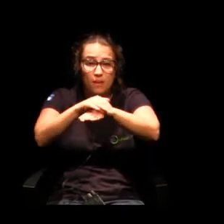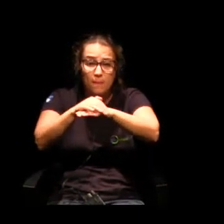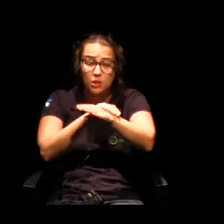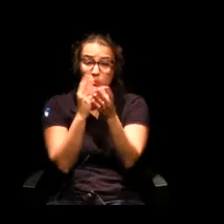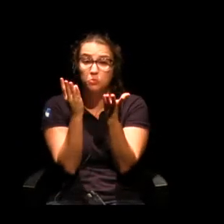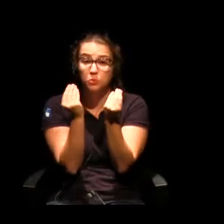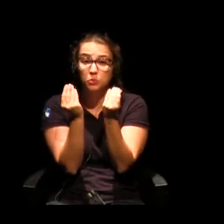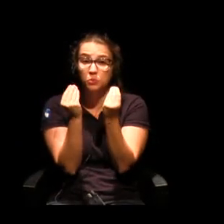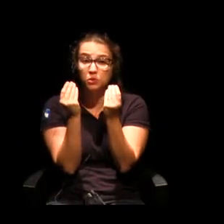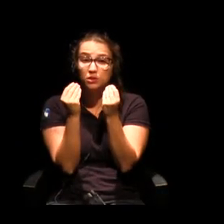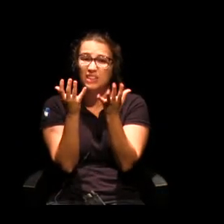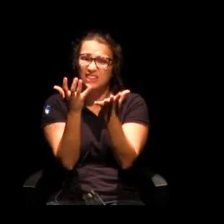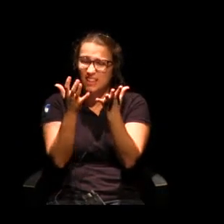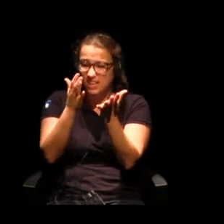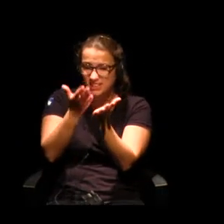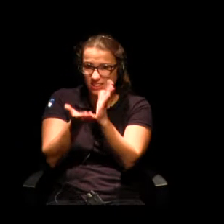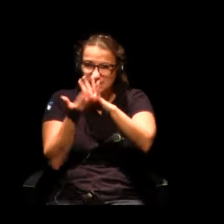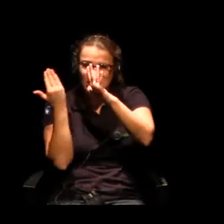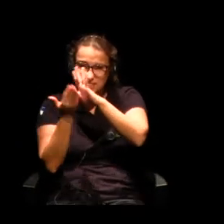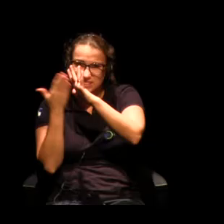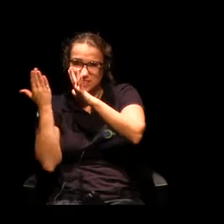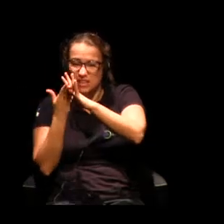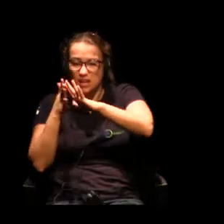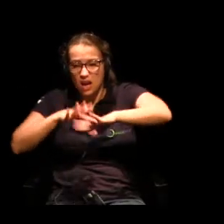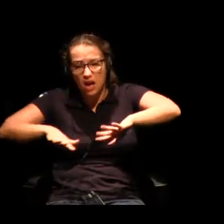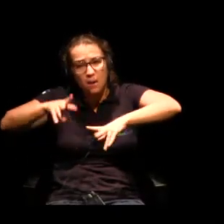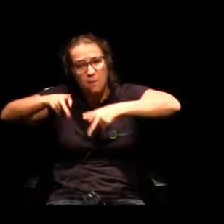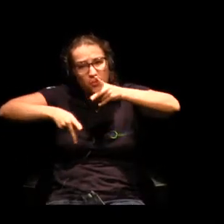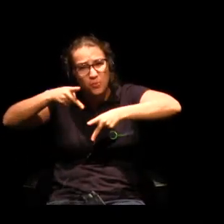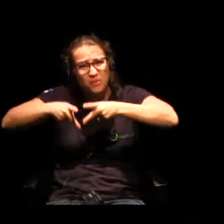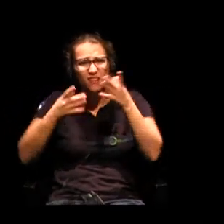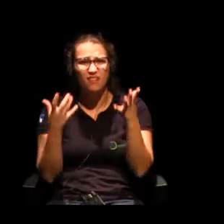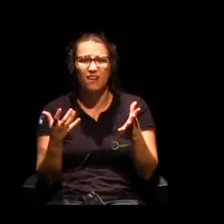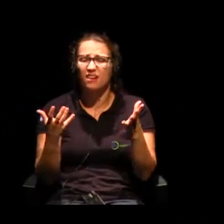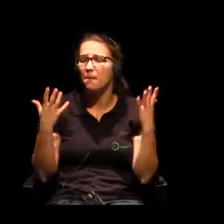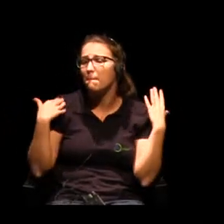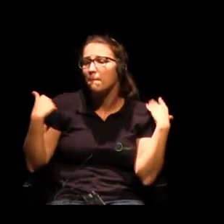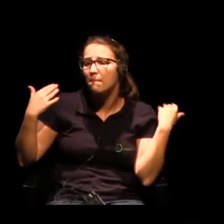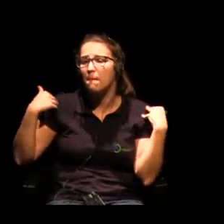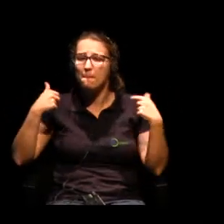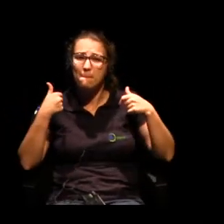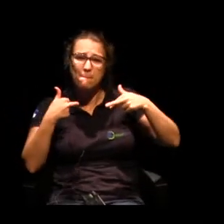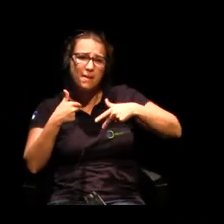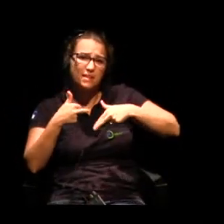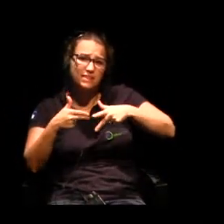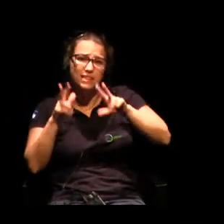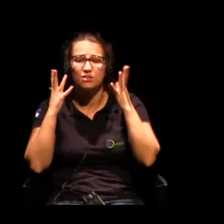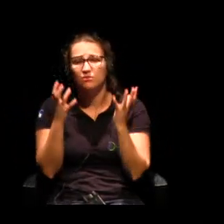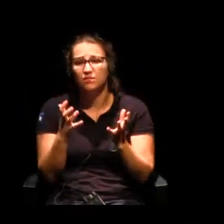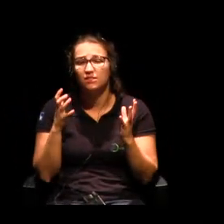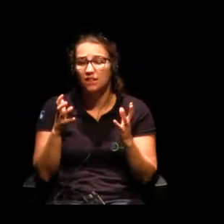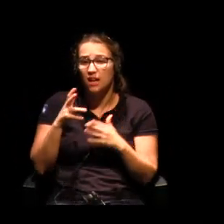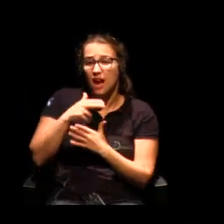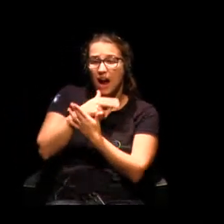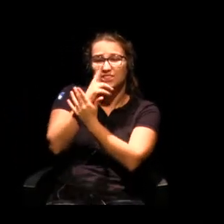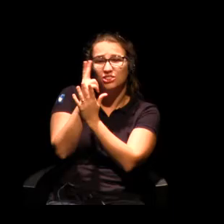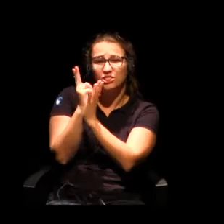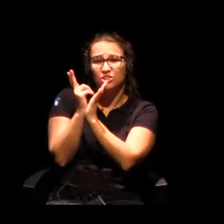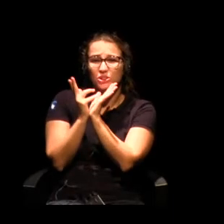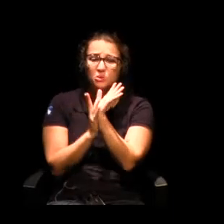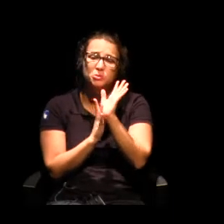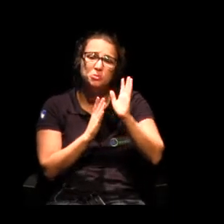muitos estacionamentos, e vamos tornar essas áreas em áreas públicas. Estamos criando um passeio nesse